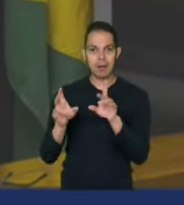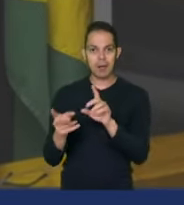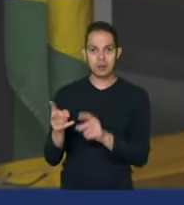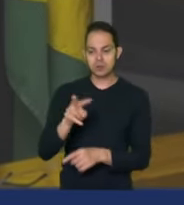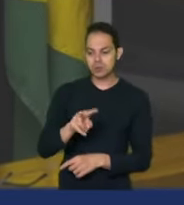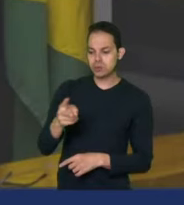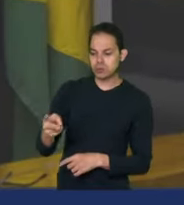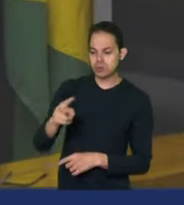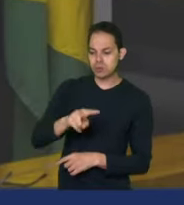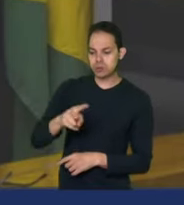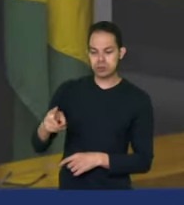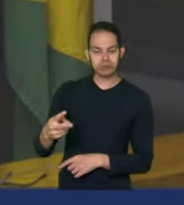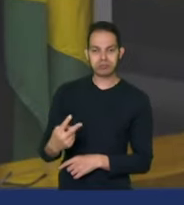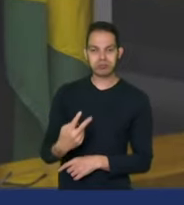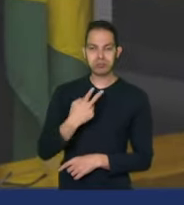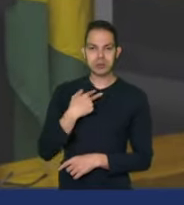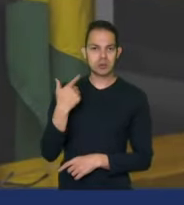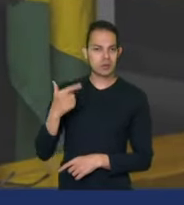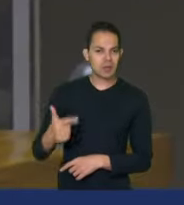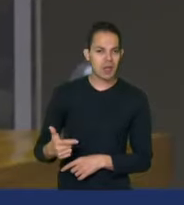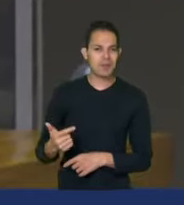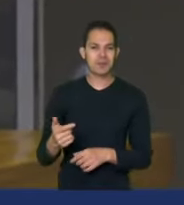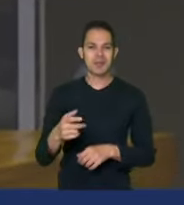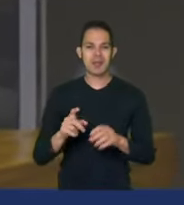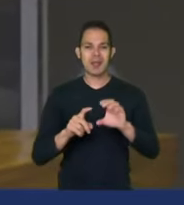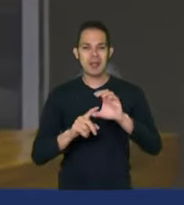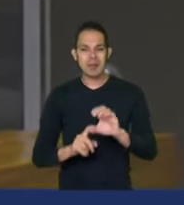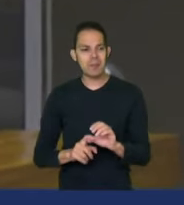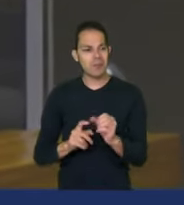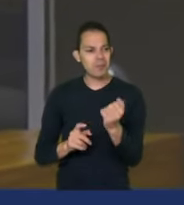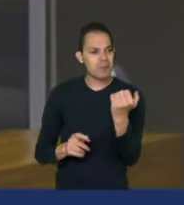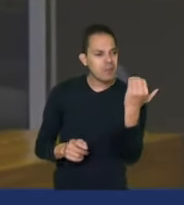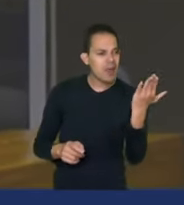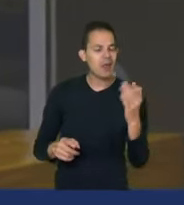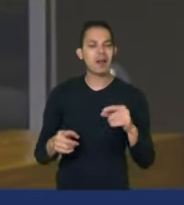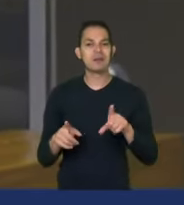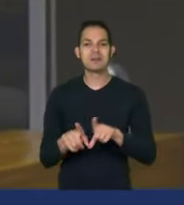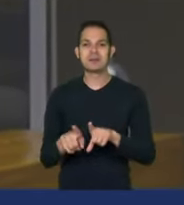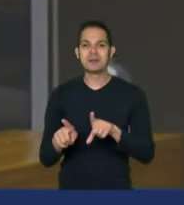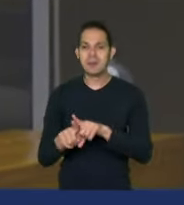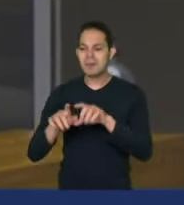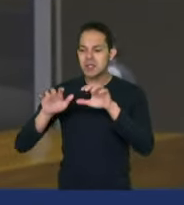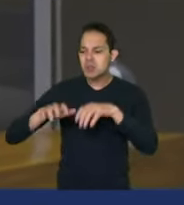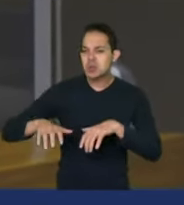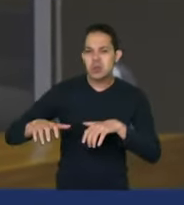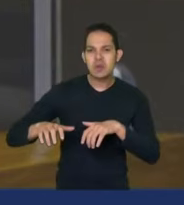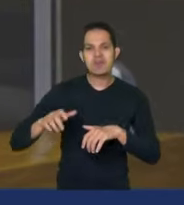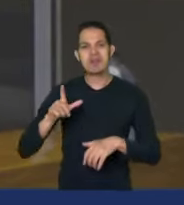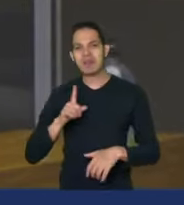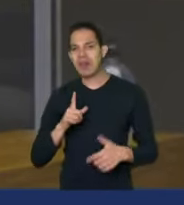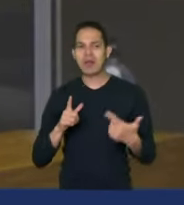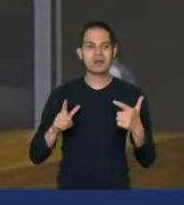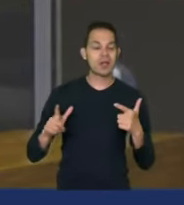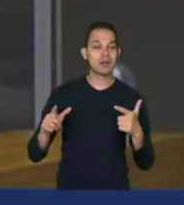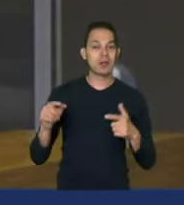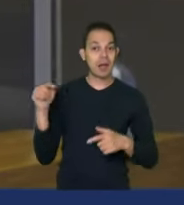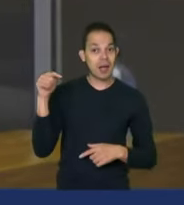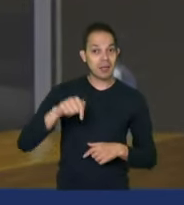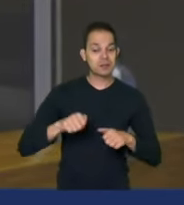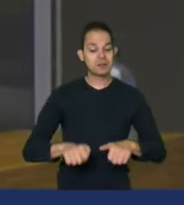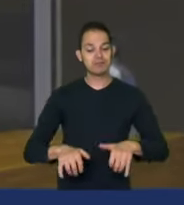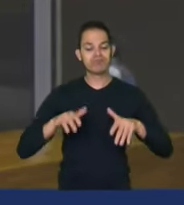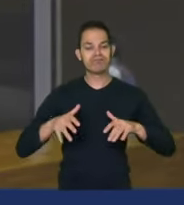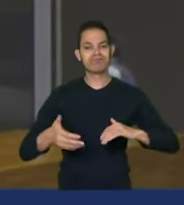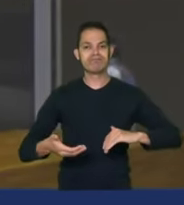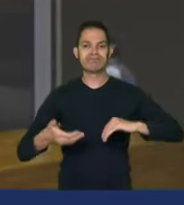a fatores externos ou a que período chuvoso ou não. Então nós precisamos de debater nesse parlamento, e aí,